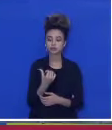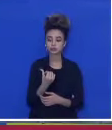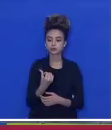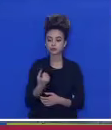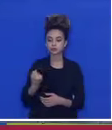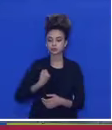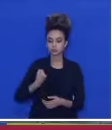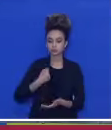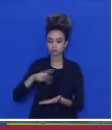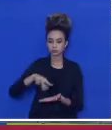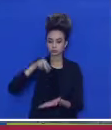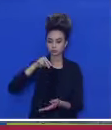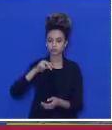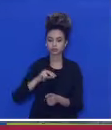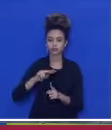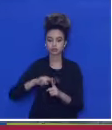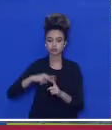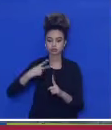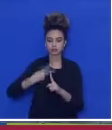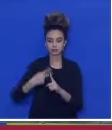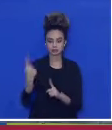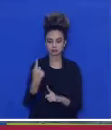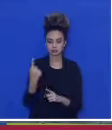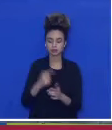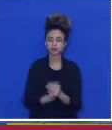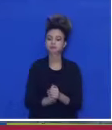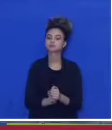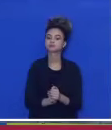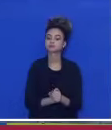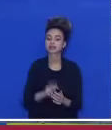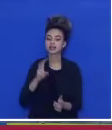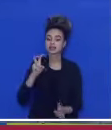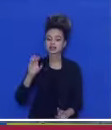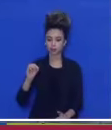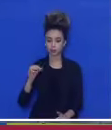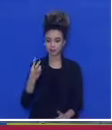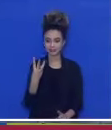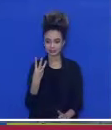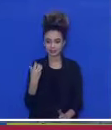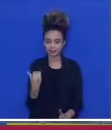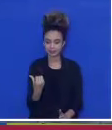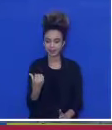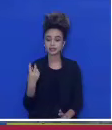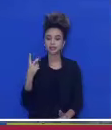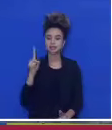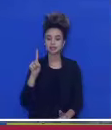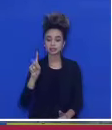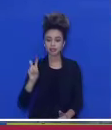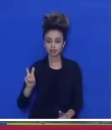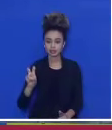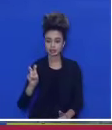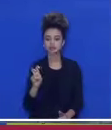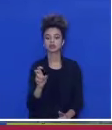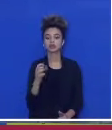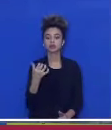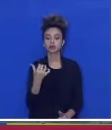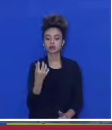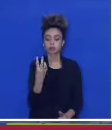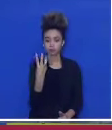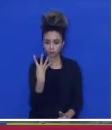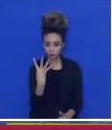seis dezenas sorteadas no primeiro sorteio da Dupla Sena. 50, 36, 15,